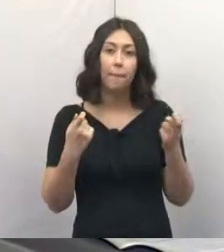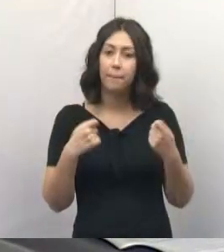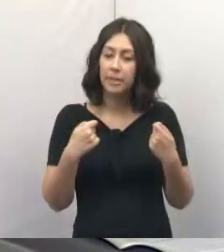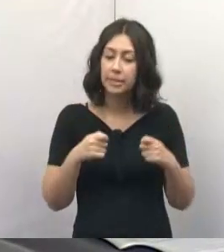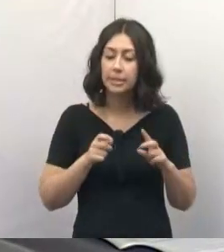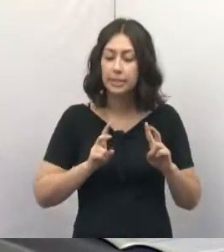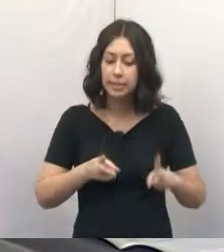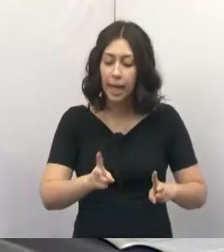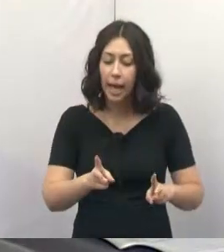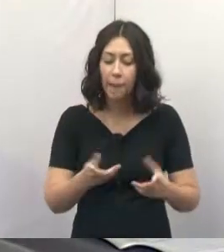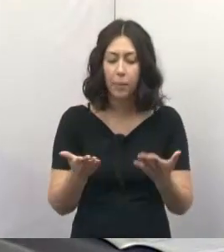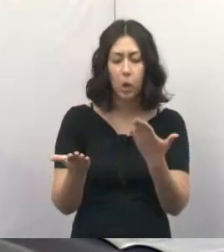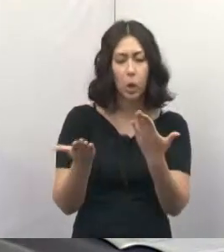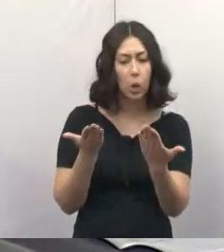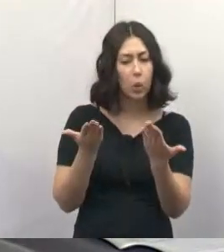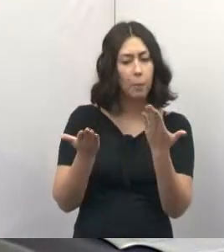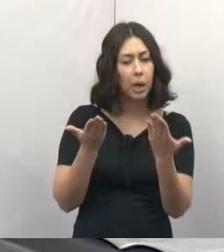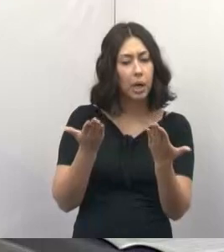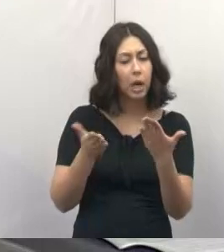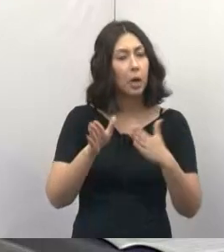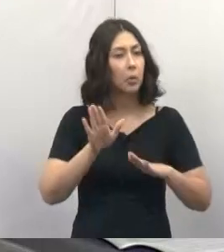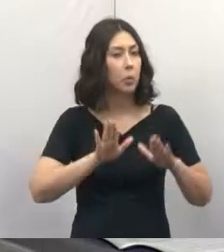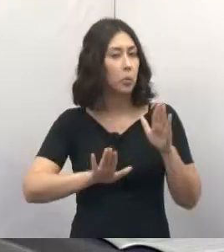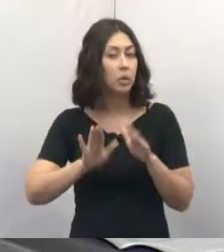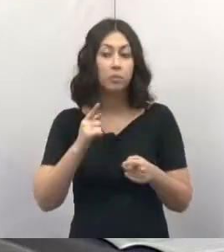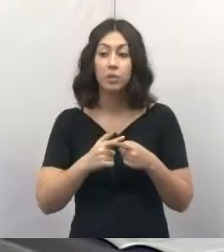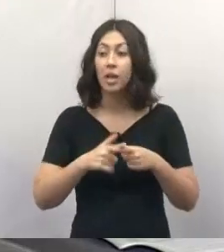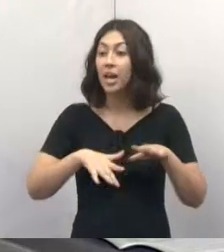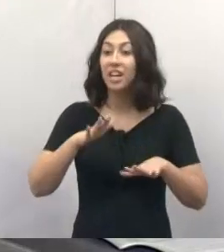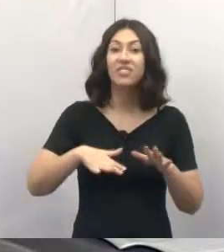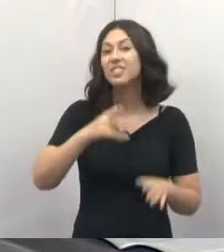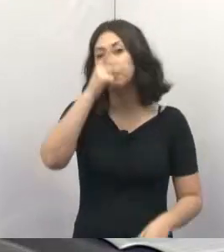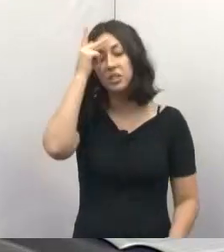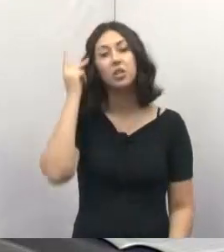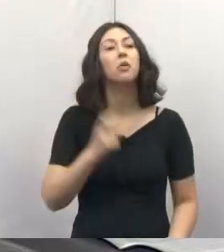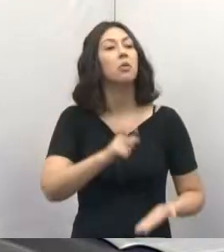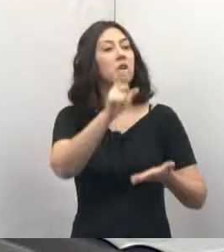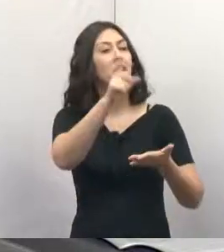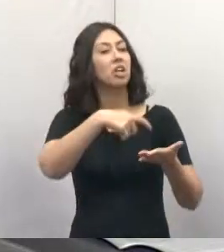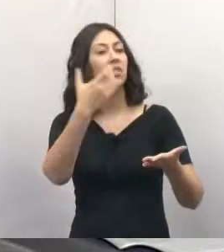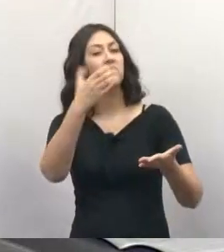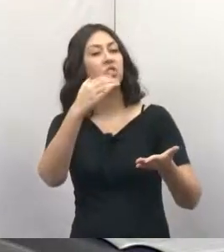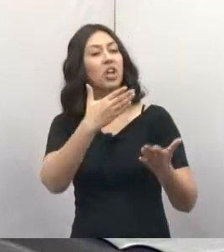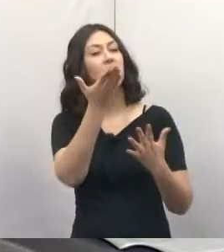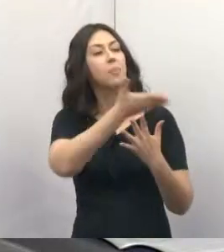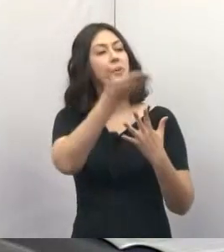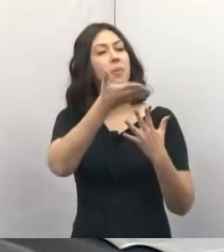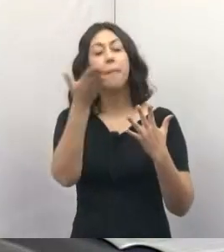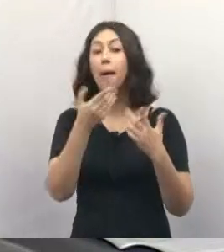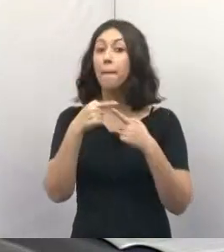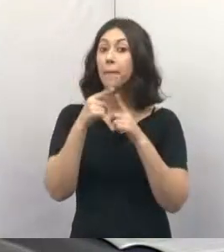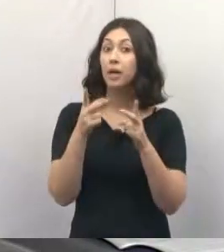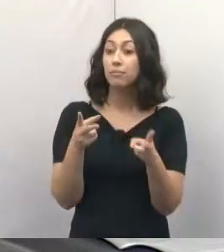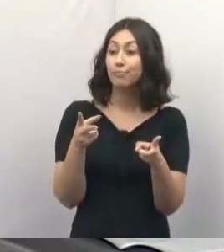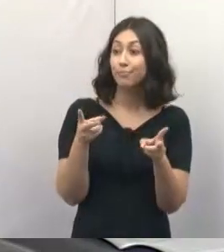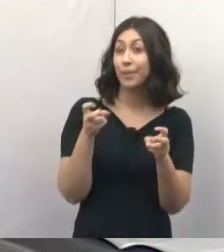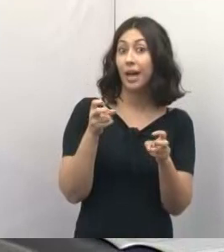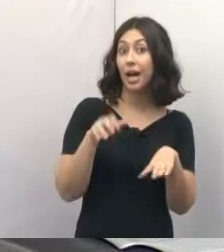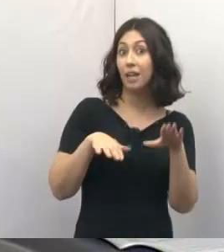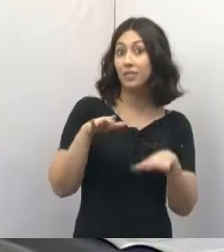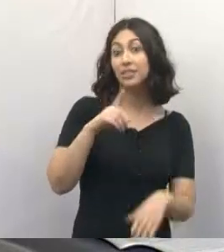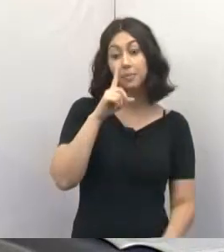cuidado também, porque muita gente não tem esse conhecimento, né, Rodrigo? Parcela tudo no cartão de crédito, mas não se dá conta do risco